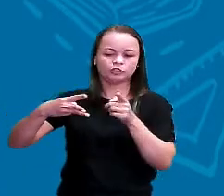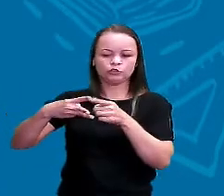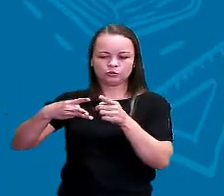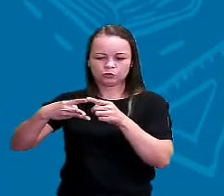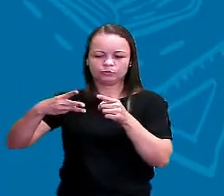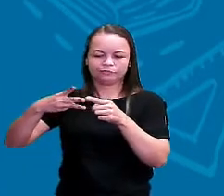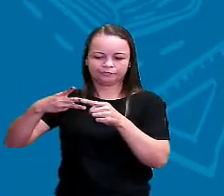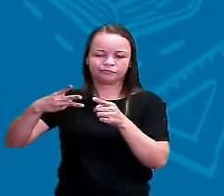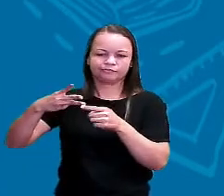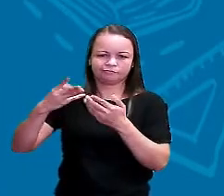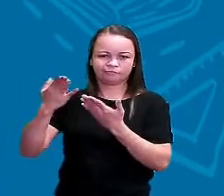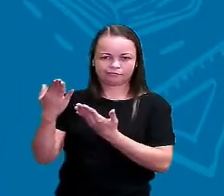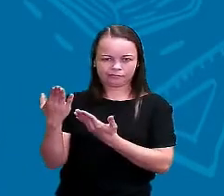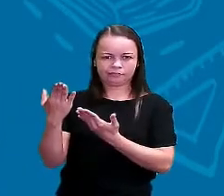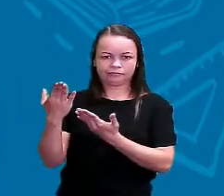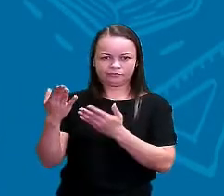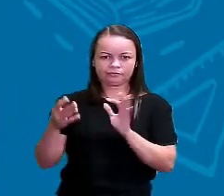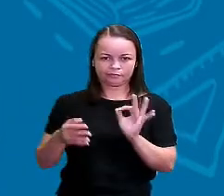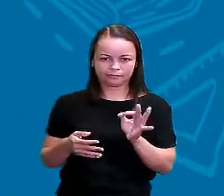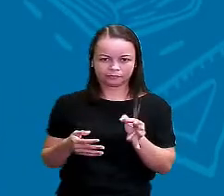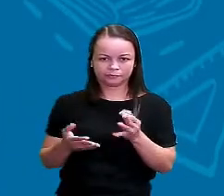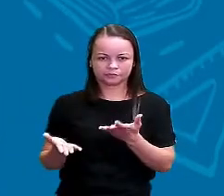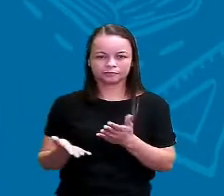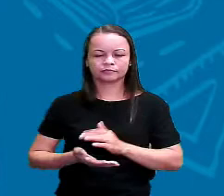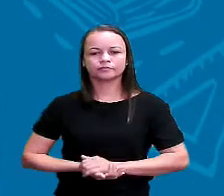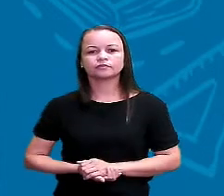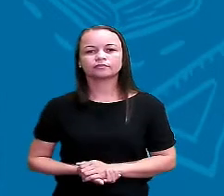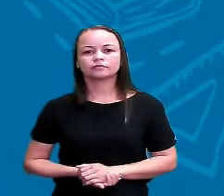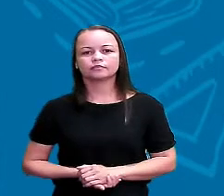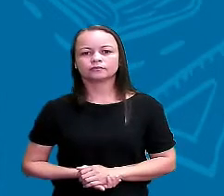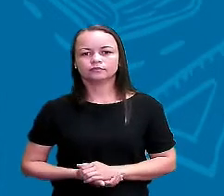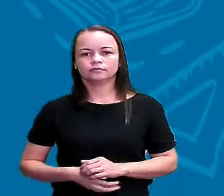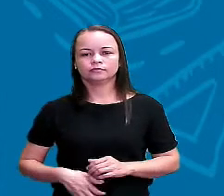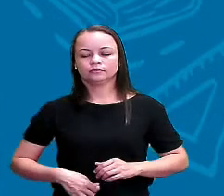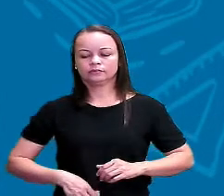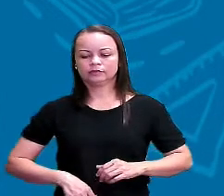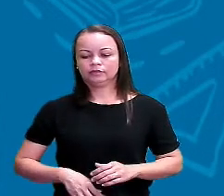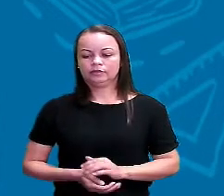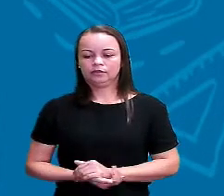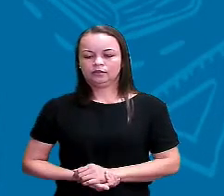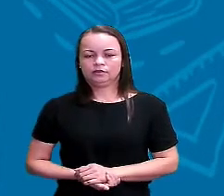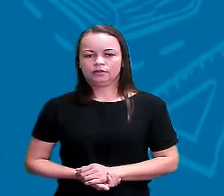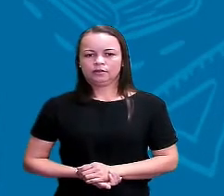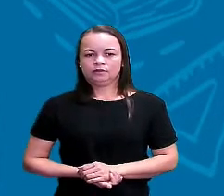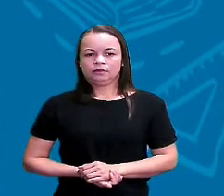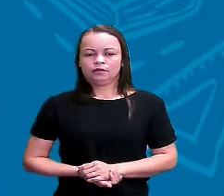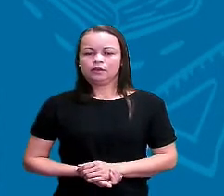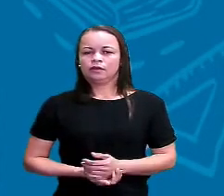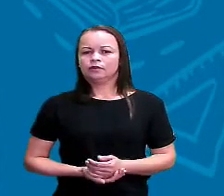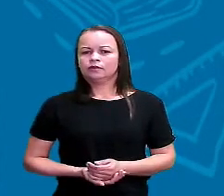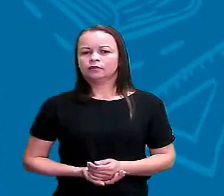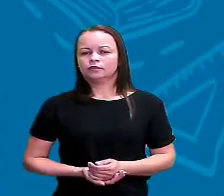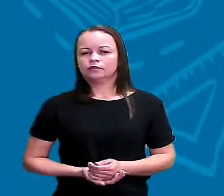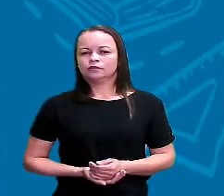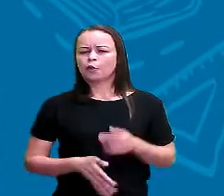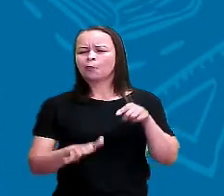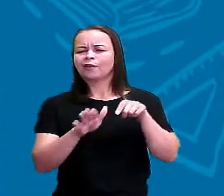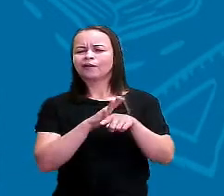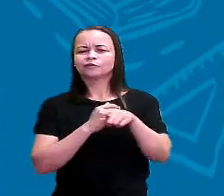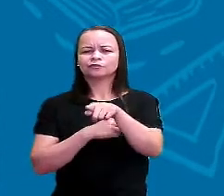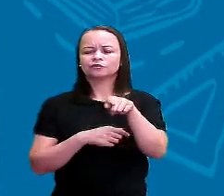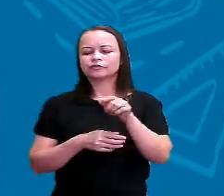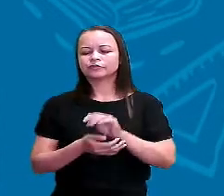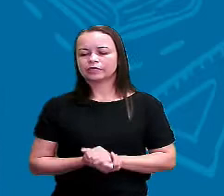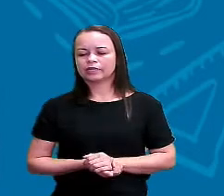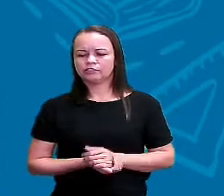passou a se chamar Brasil, certo? Ó, agora eu pergunto, quando eles chegaram aqui, será que foram